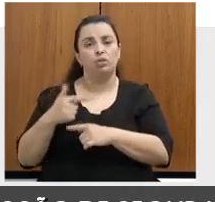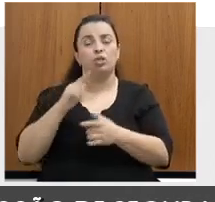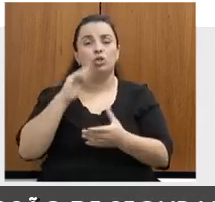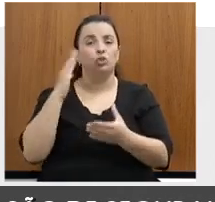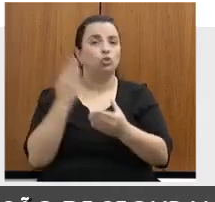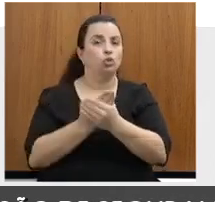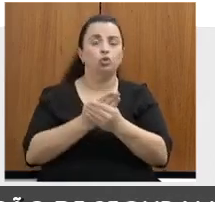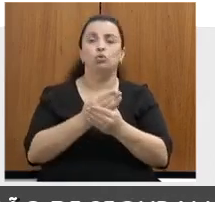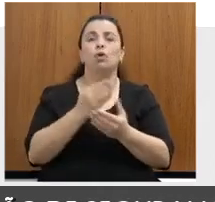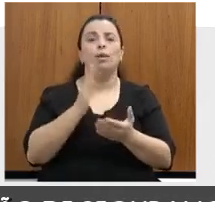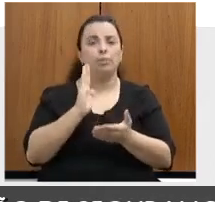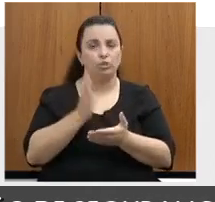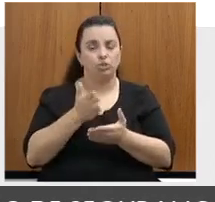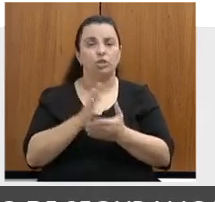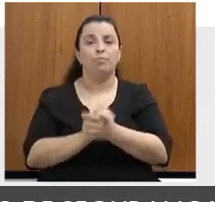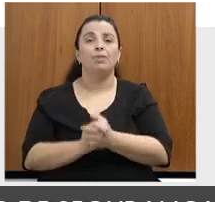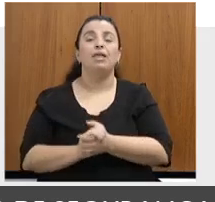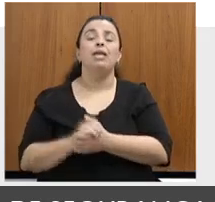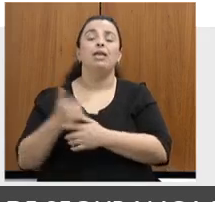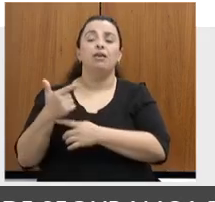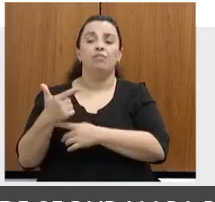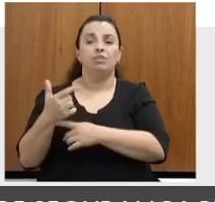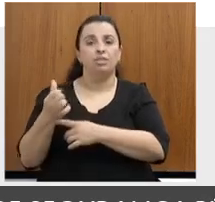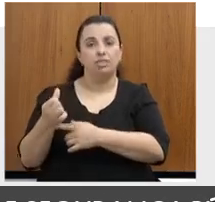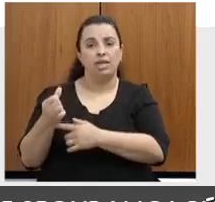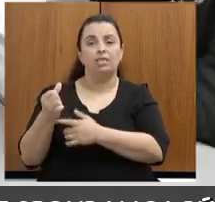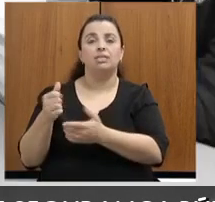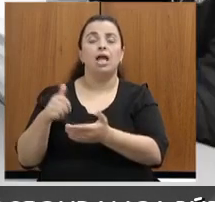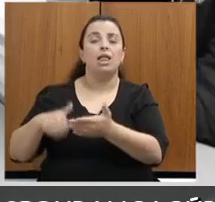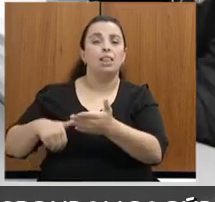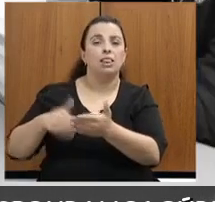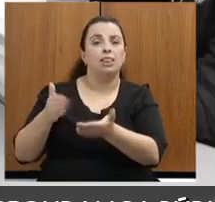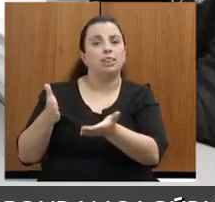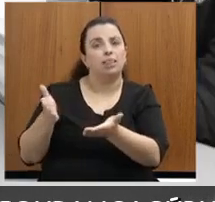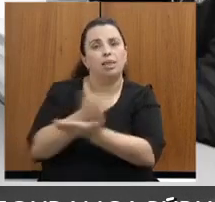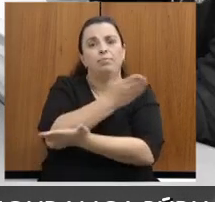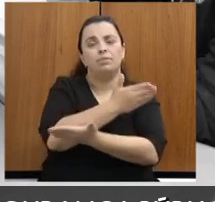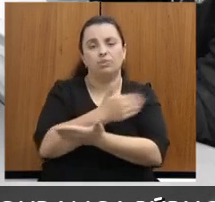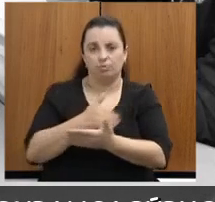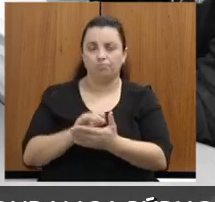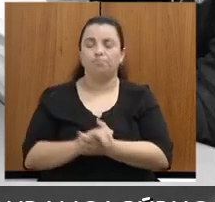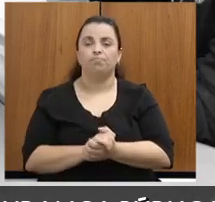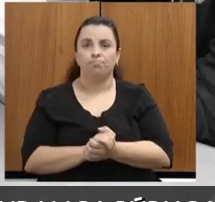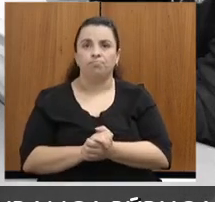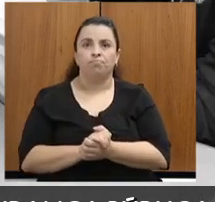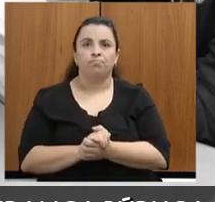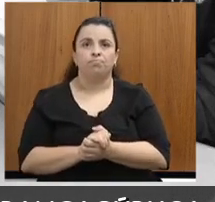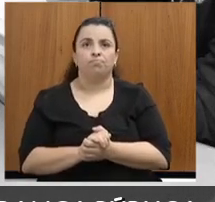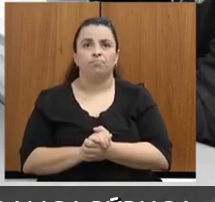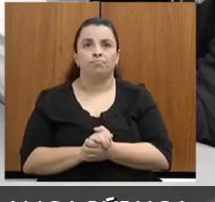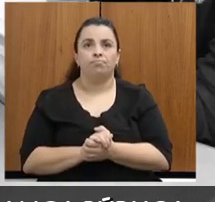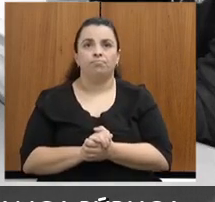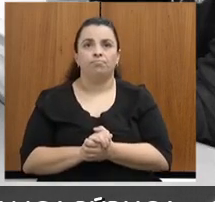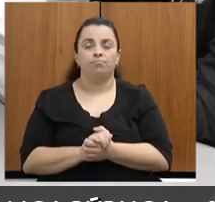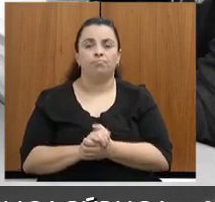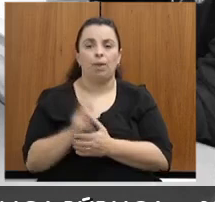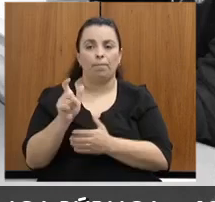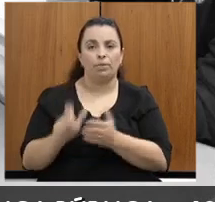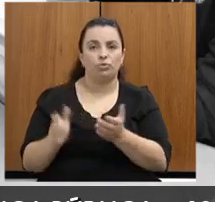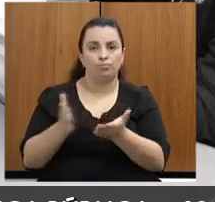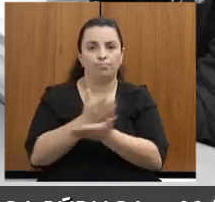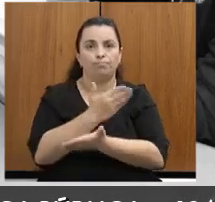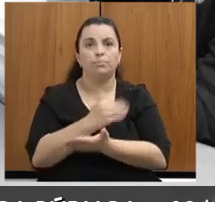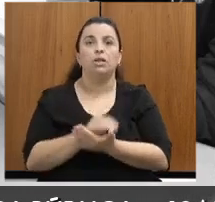26 de missões e pode seguir outro importantíssimo projeto projeto